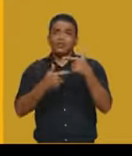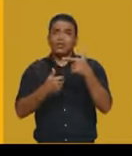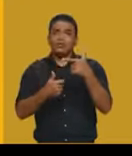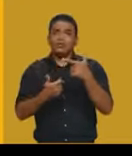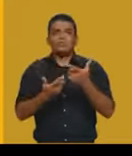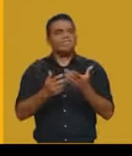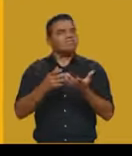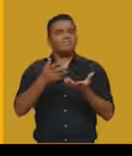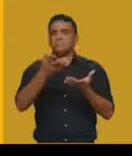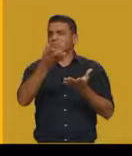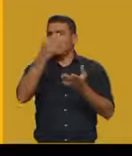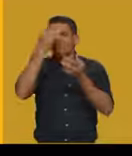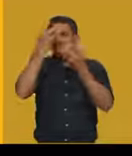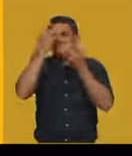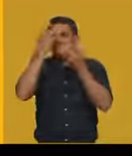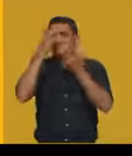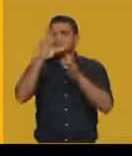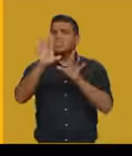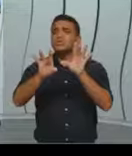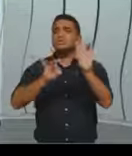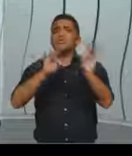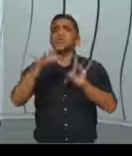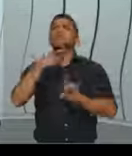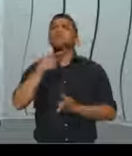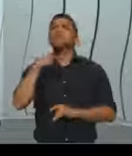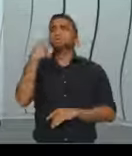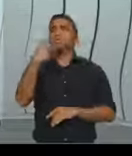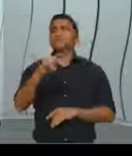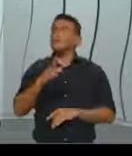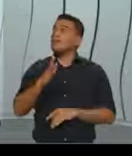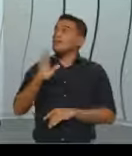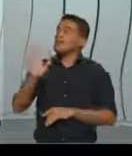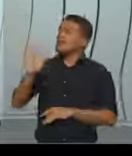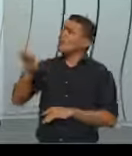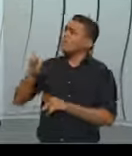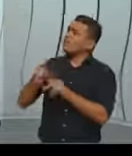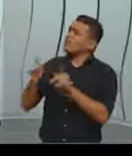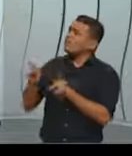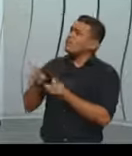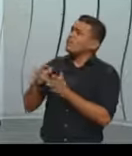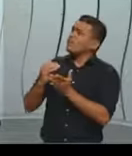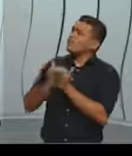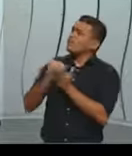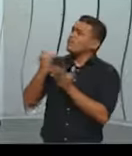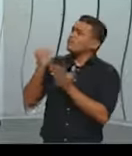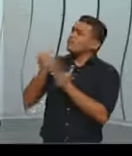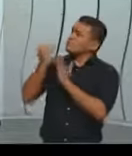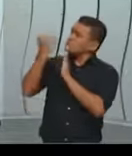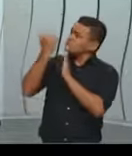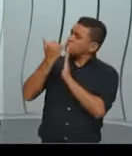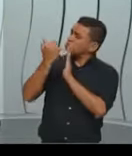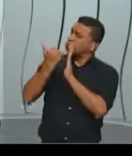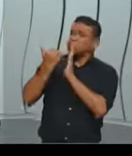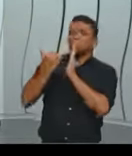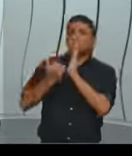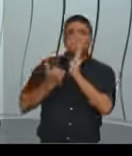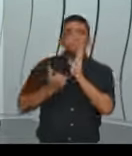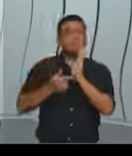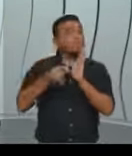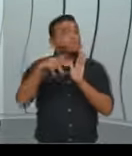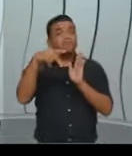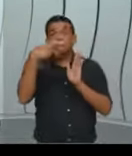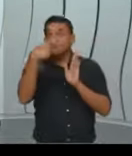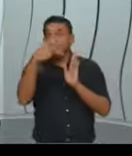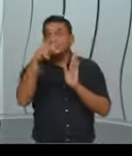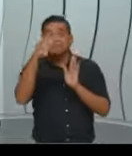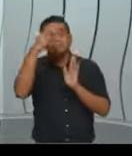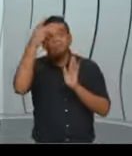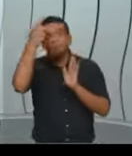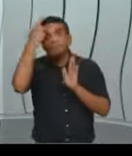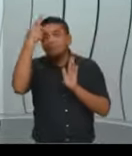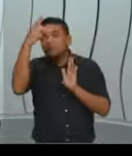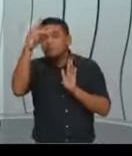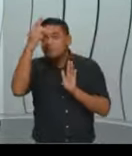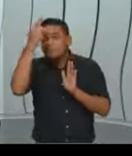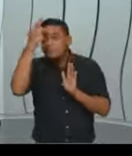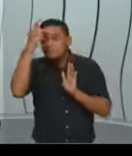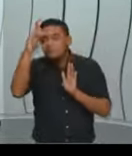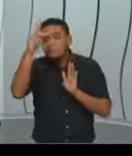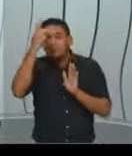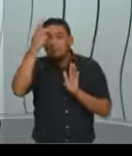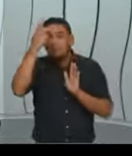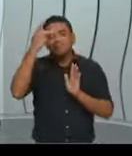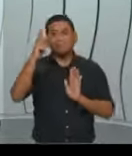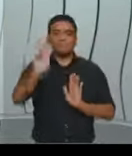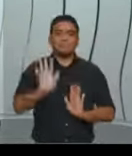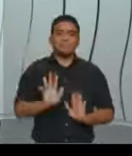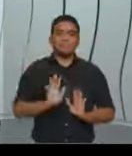que for mais fácil para você. Flávio, o mais fácil para mim é fazer as contas passo a passo. Faça a conta passo a passo,